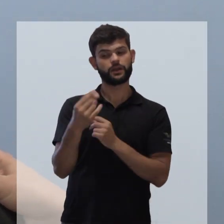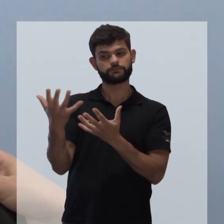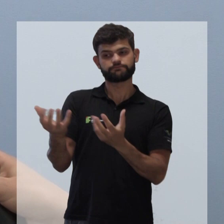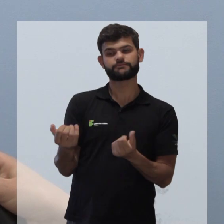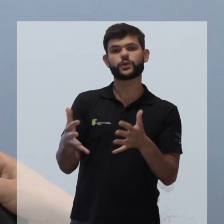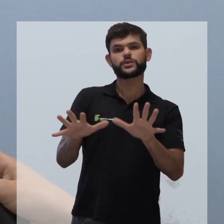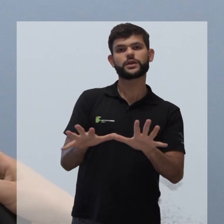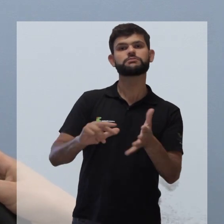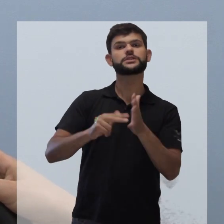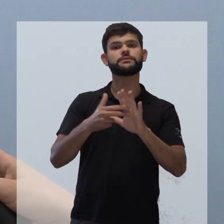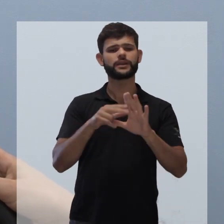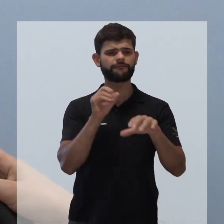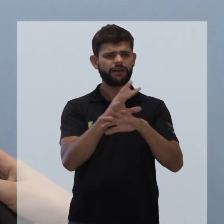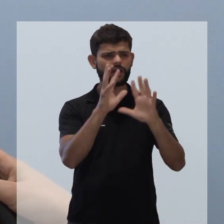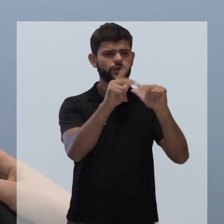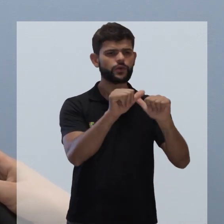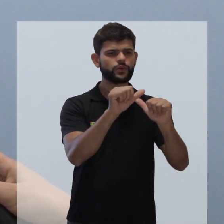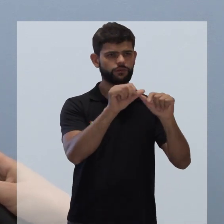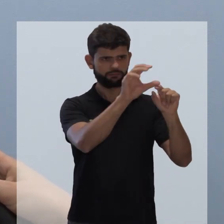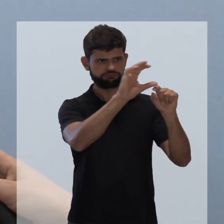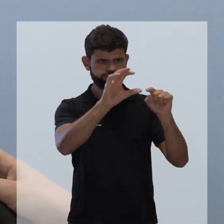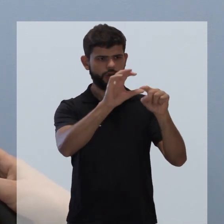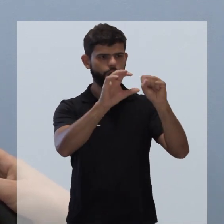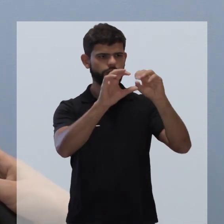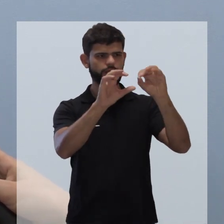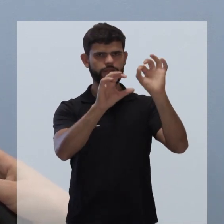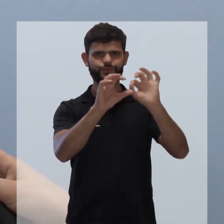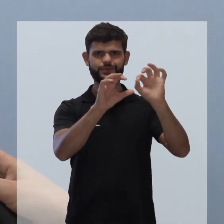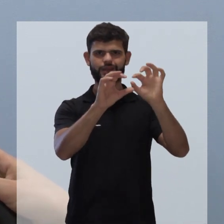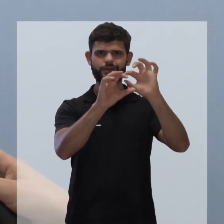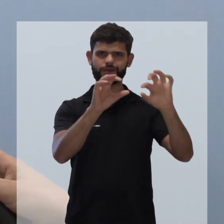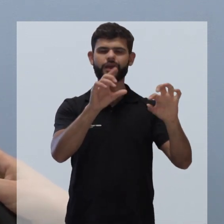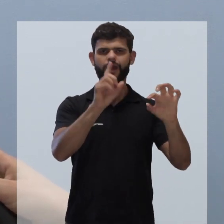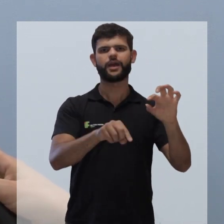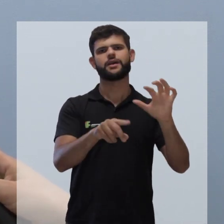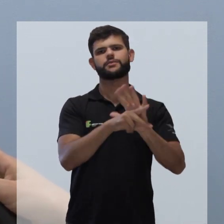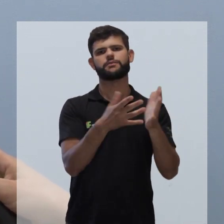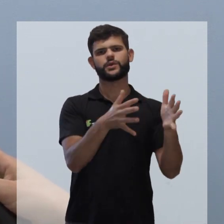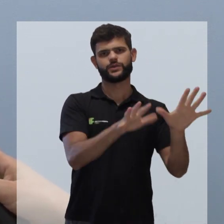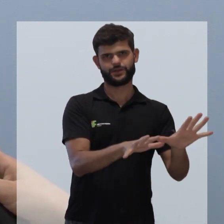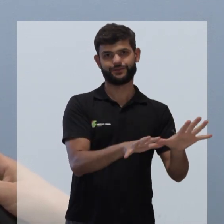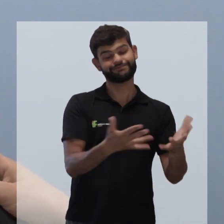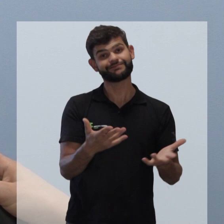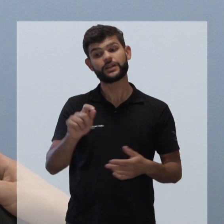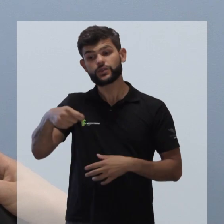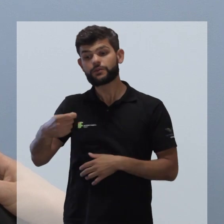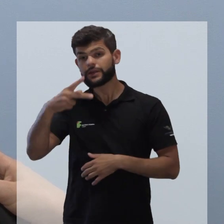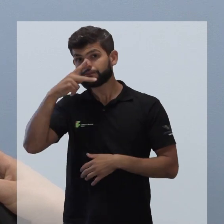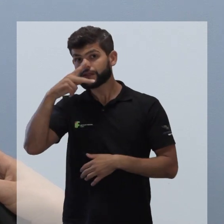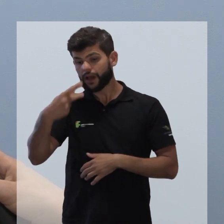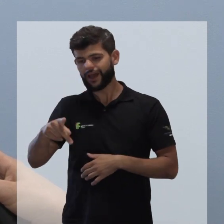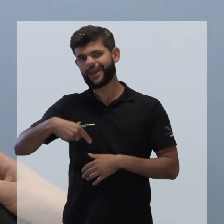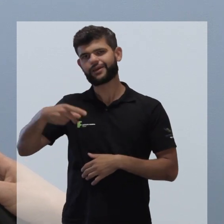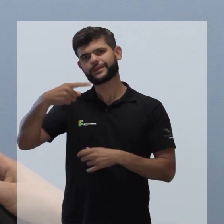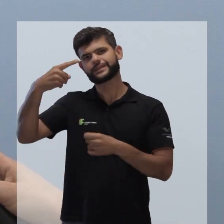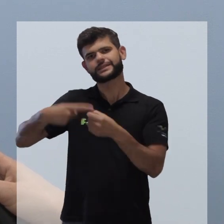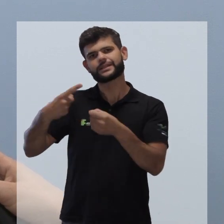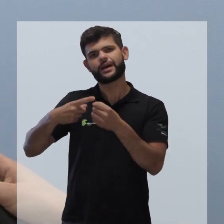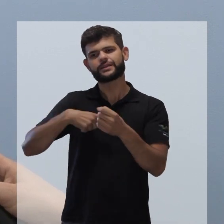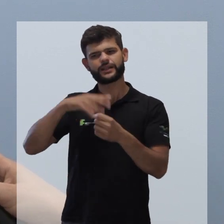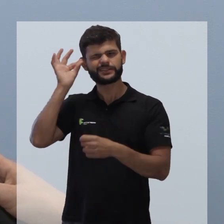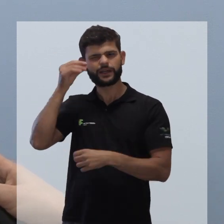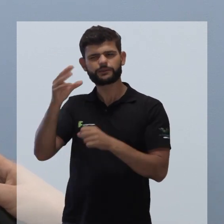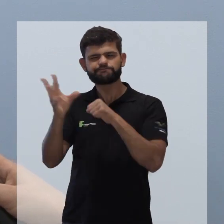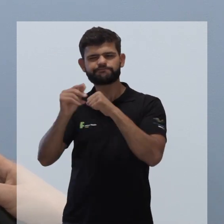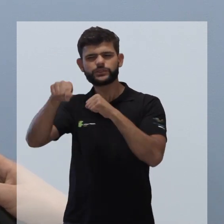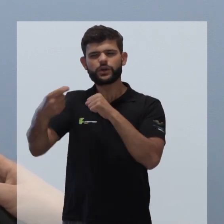atender a inclusão, ou seja, 80% das vagas elas são de inclusão. E aí, no caso de Pinhais, que é um município que tem uma grande